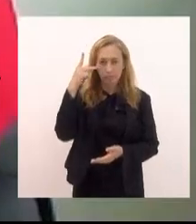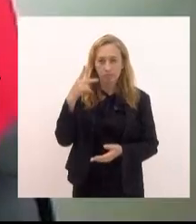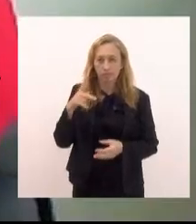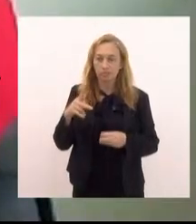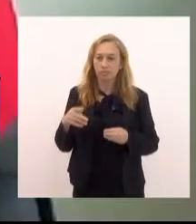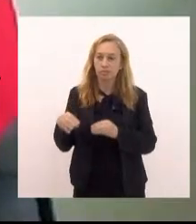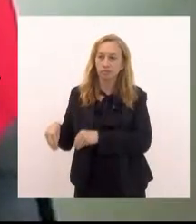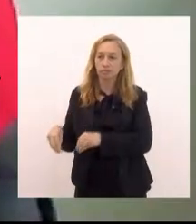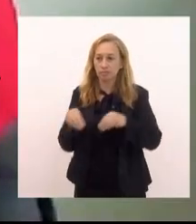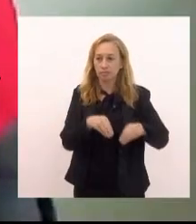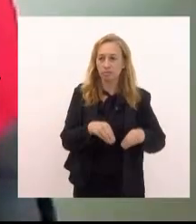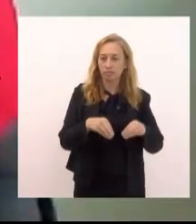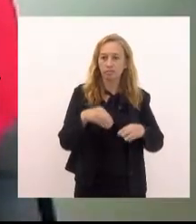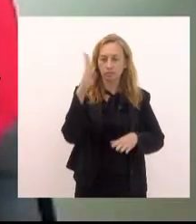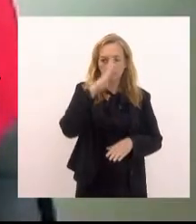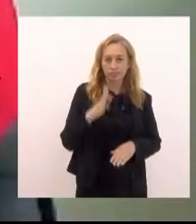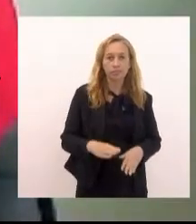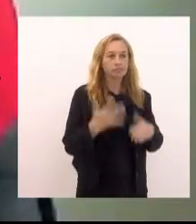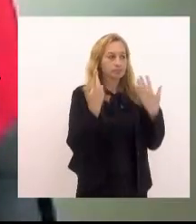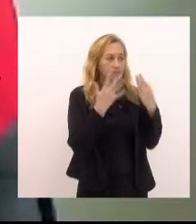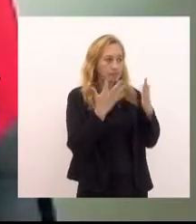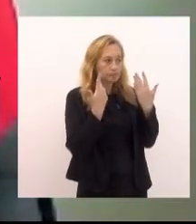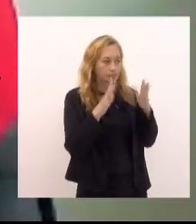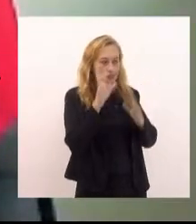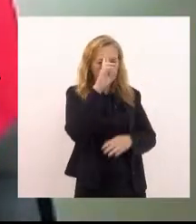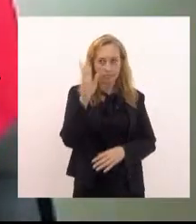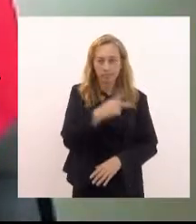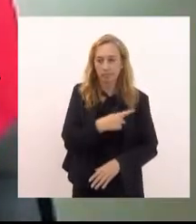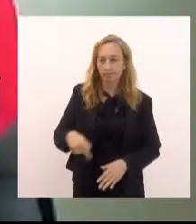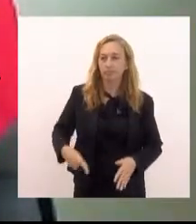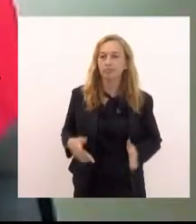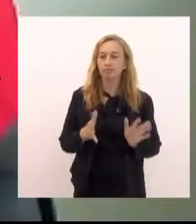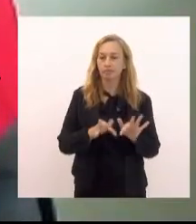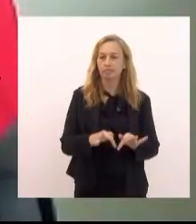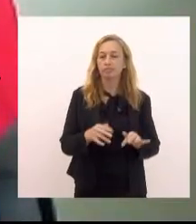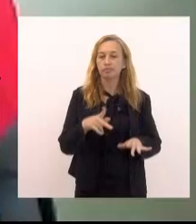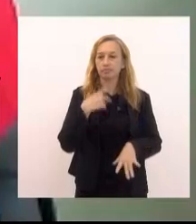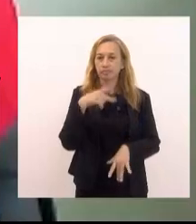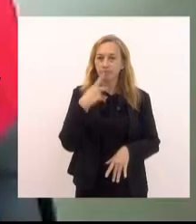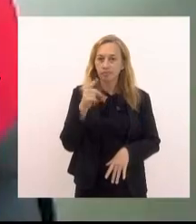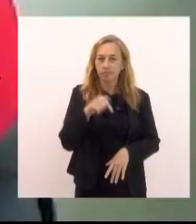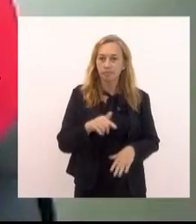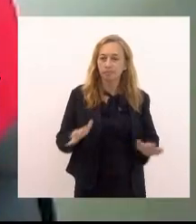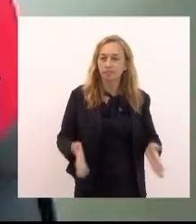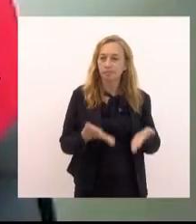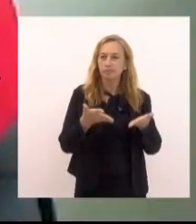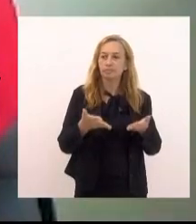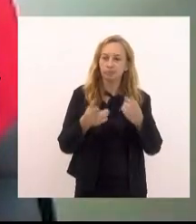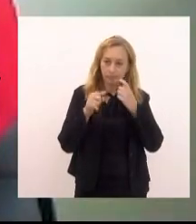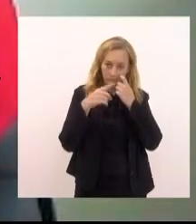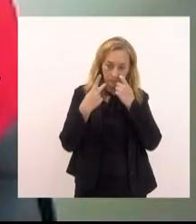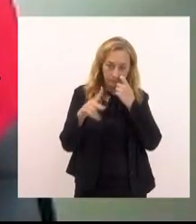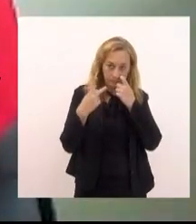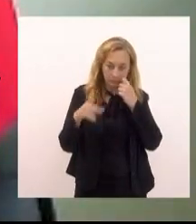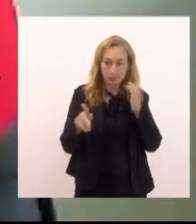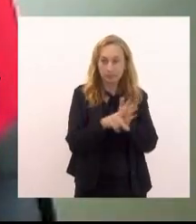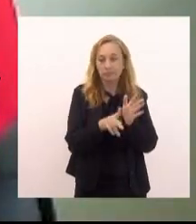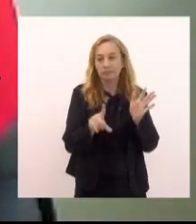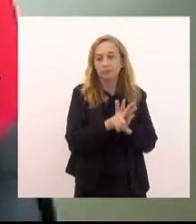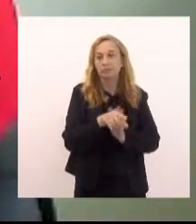fim, presidente, saudar Vossa Excelência, que quando traz aqui, por iniciativa sua, o projeto de